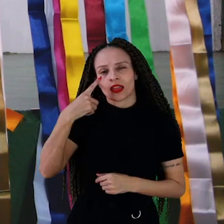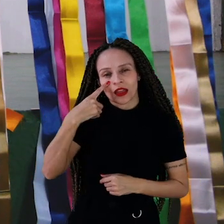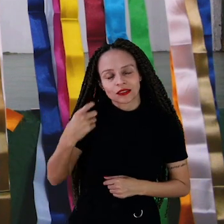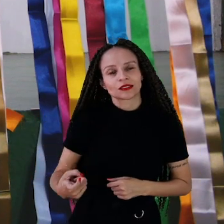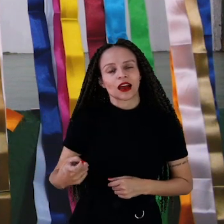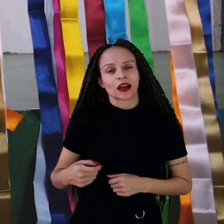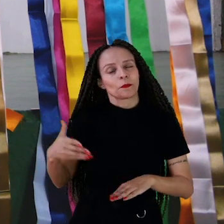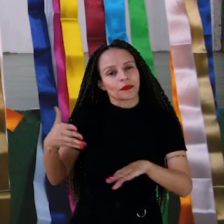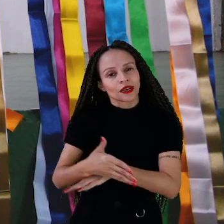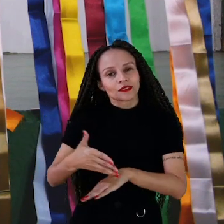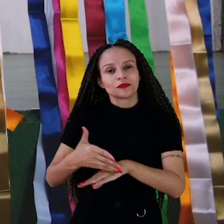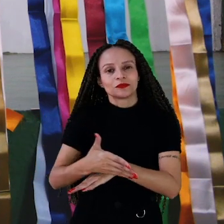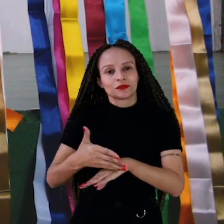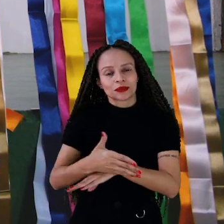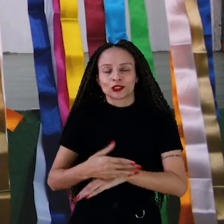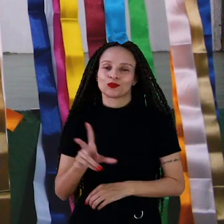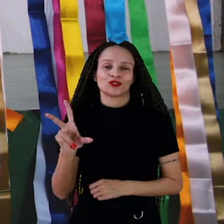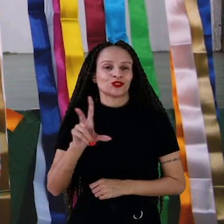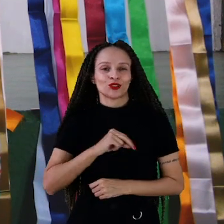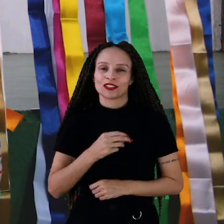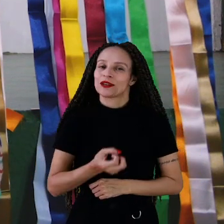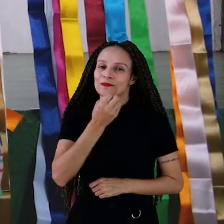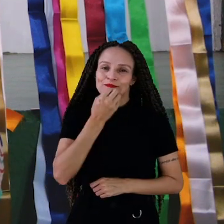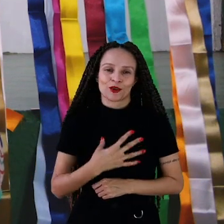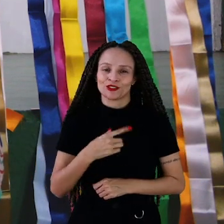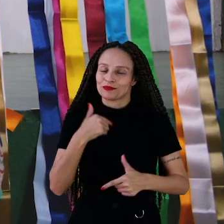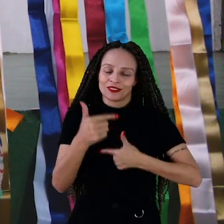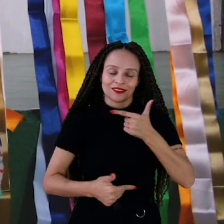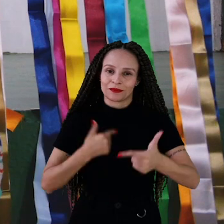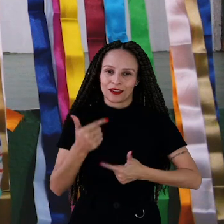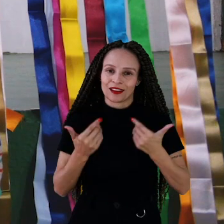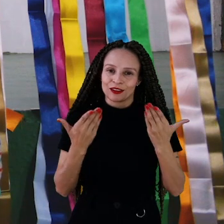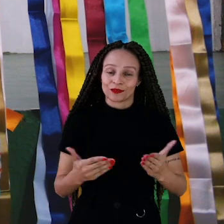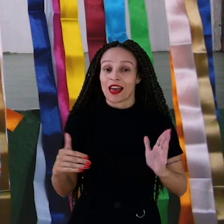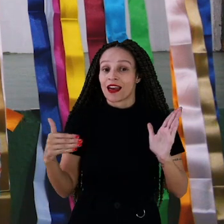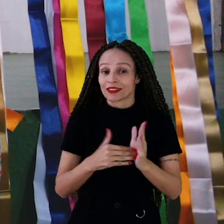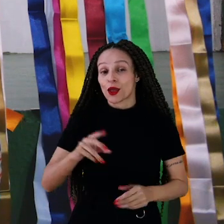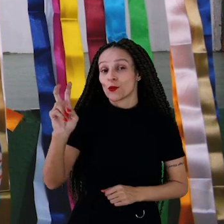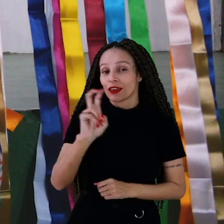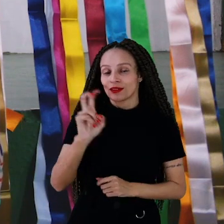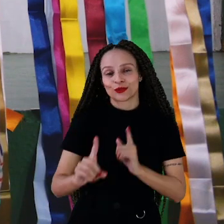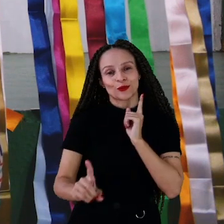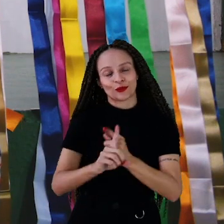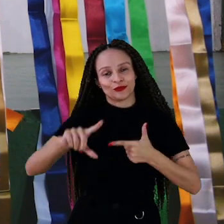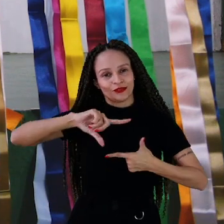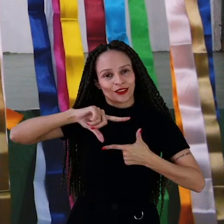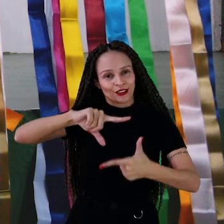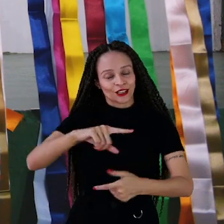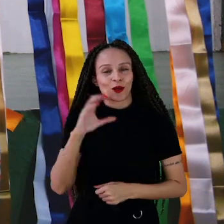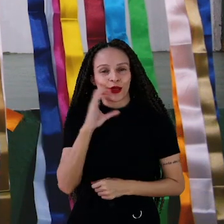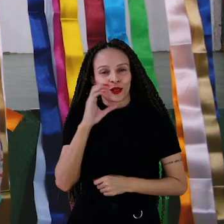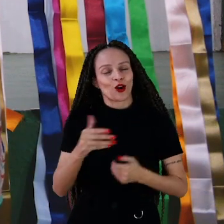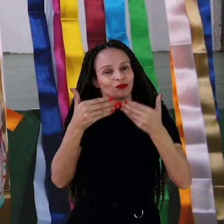entusiasmo, interessadas, participando. Nossa, foi bom demais esse trabalho. Até o 5º encontro de